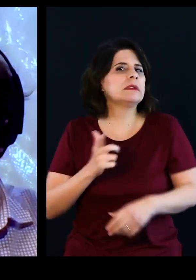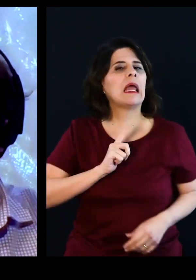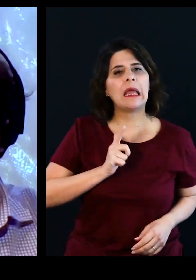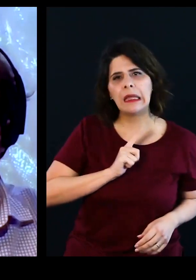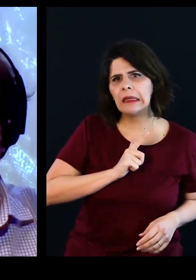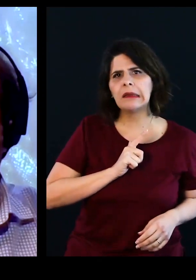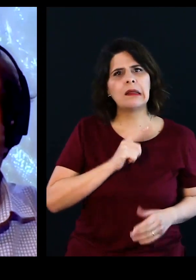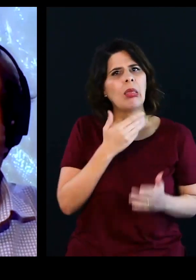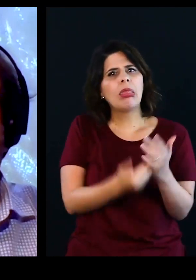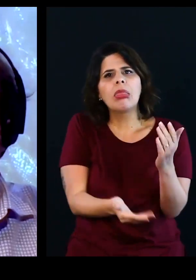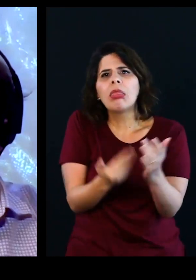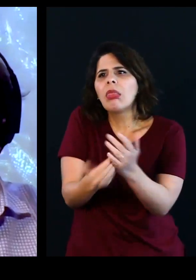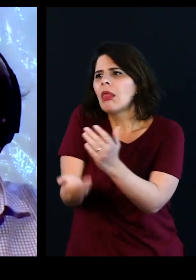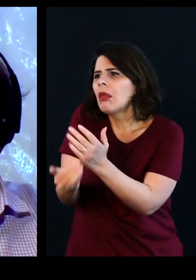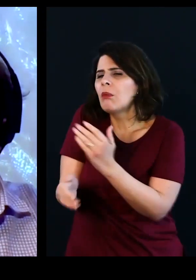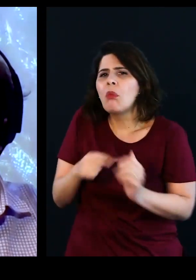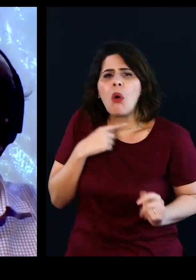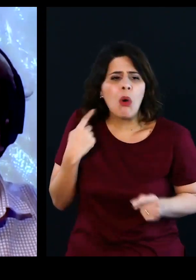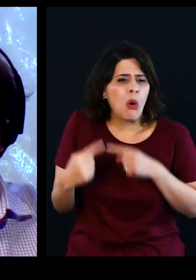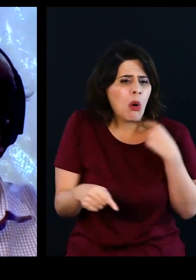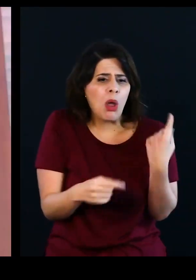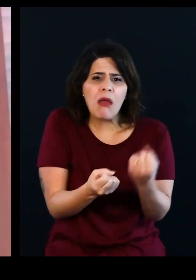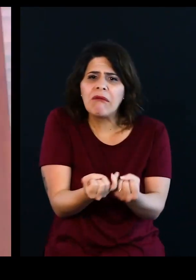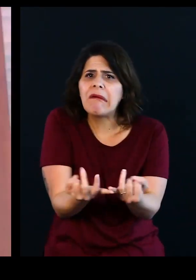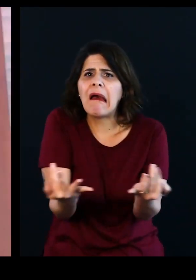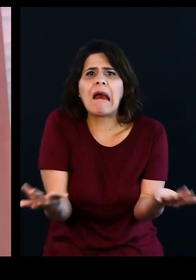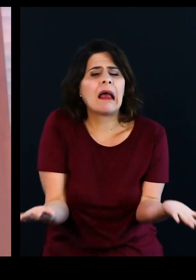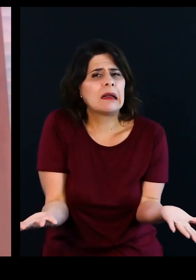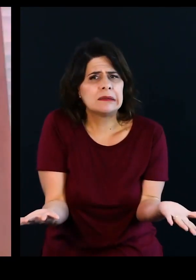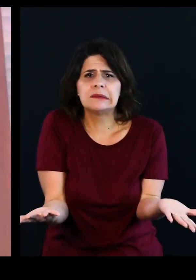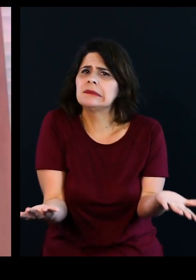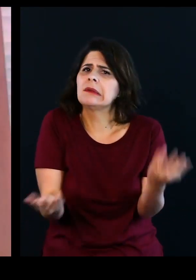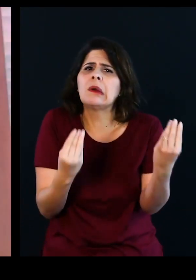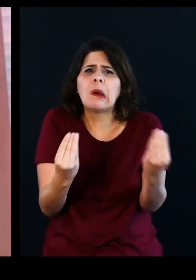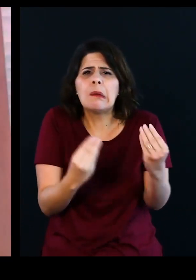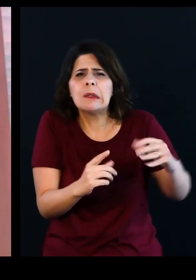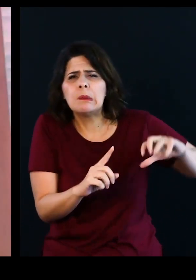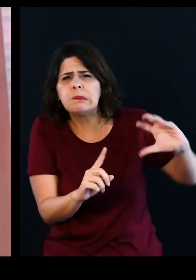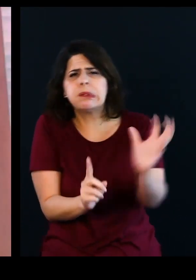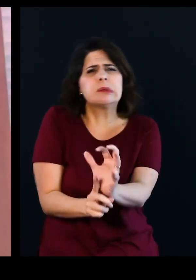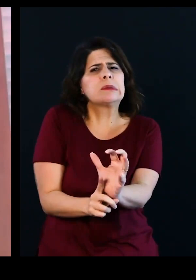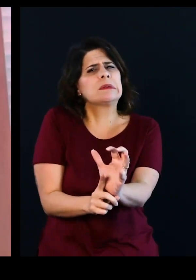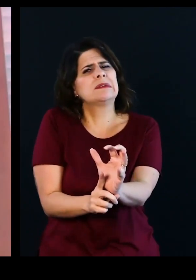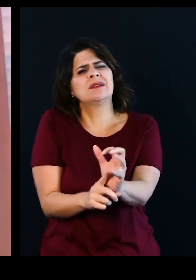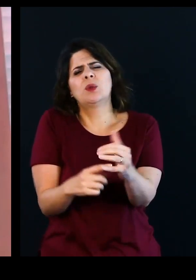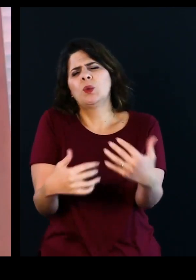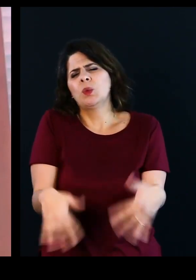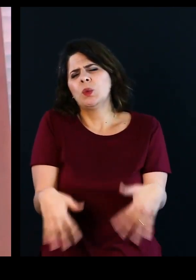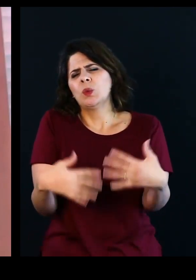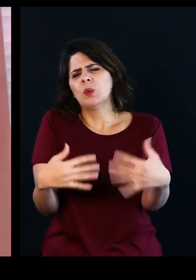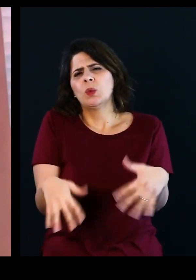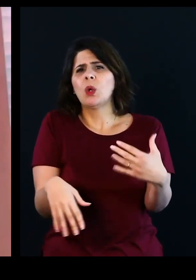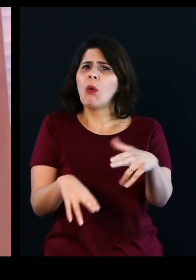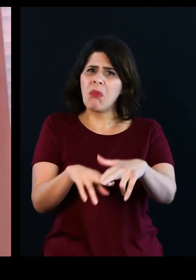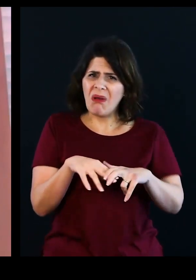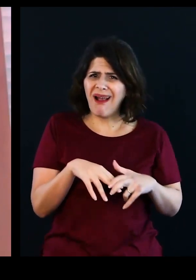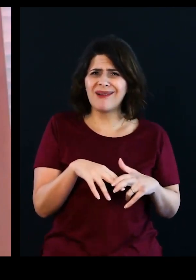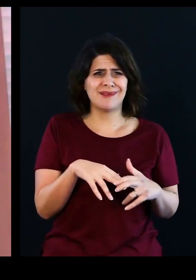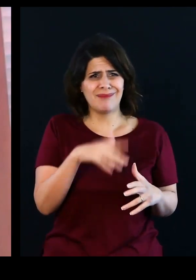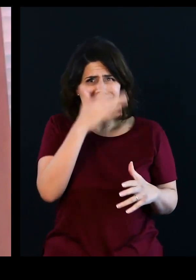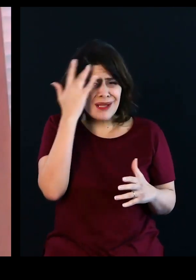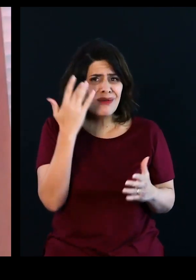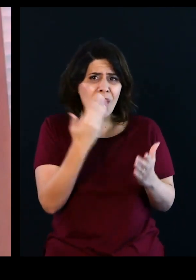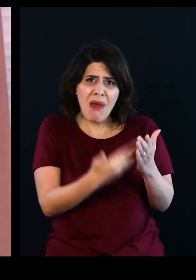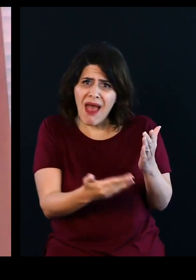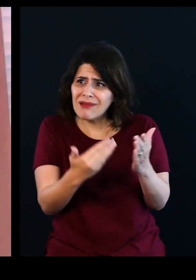impacto disso nós não conseguimos nem medir, né? Até não só pela perda, mas a forma que nós